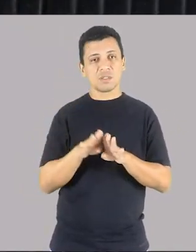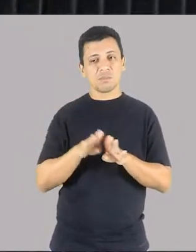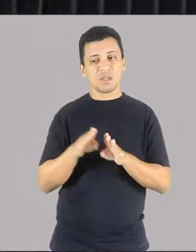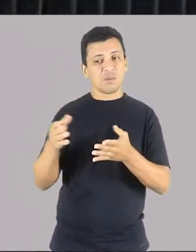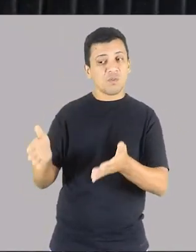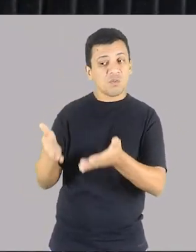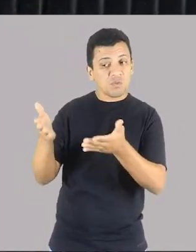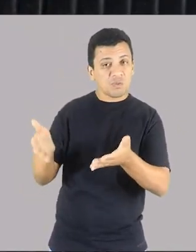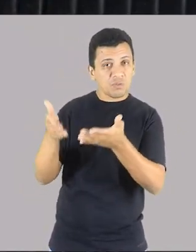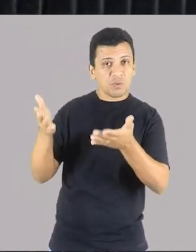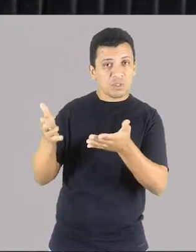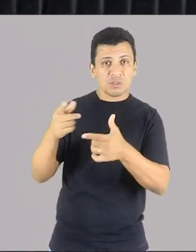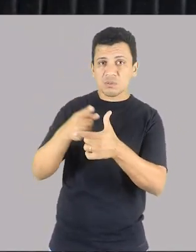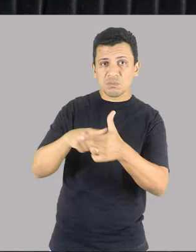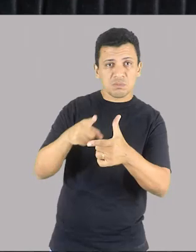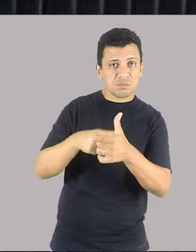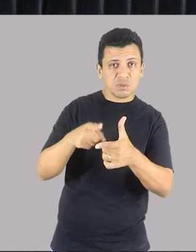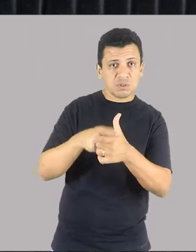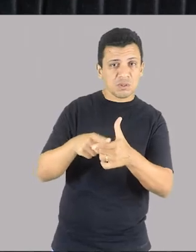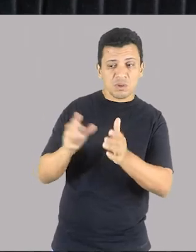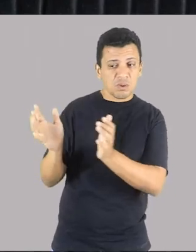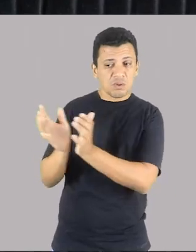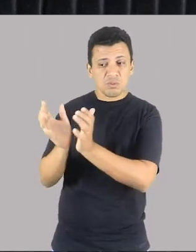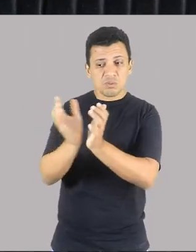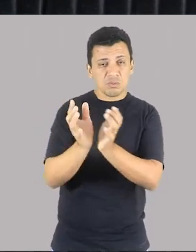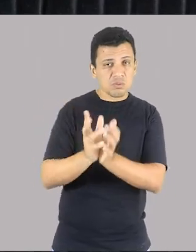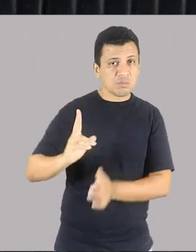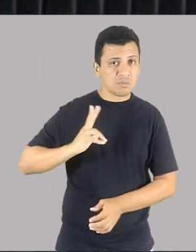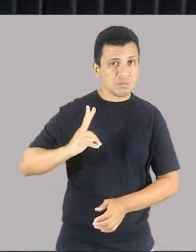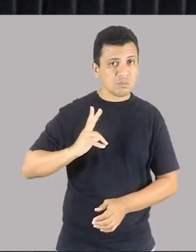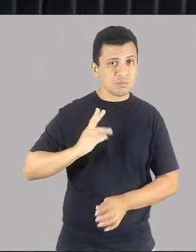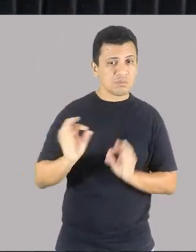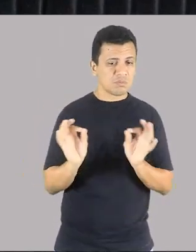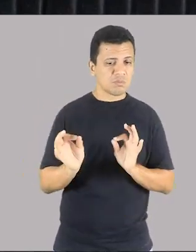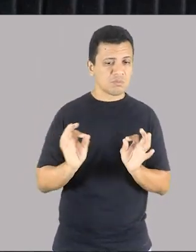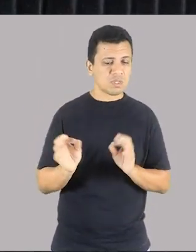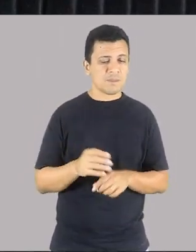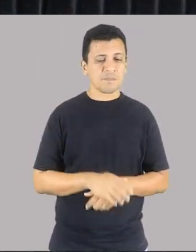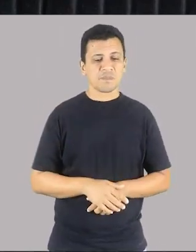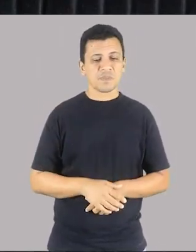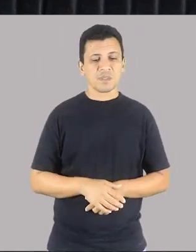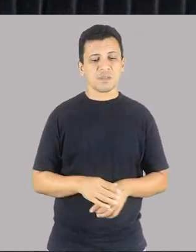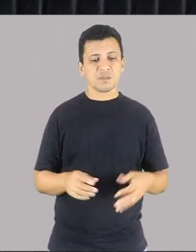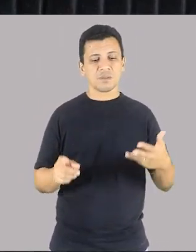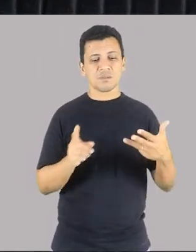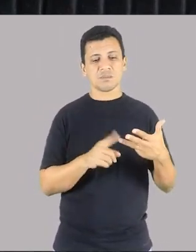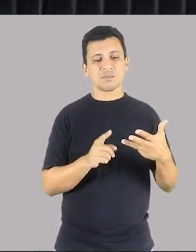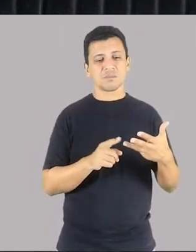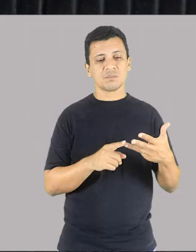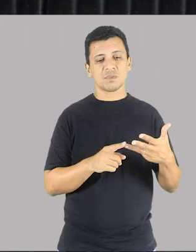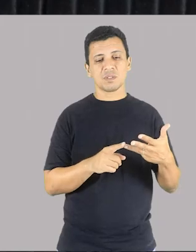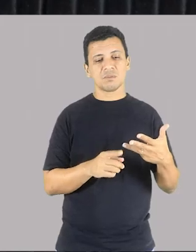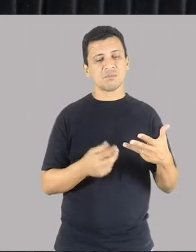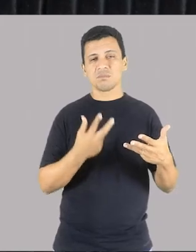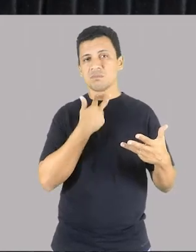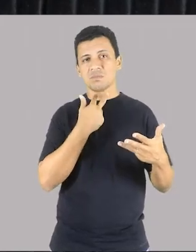letra C. O princípio da impessoalidade é que estabelece essa forma de atuação ampla,